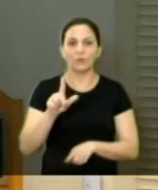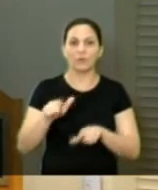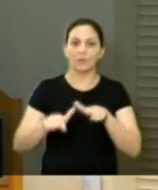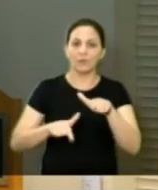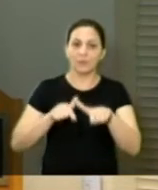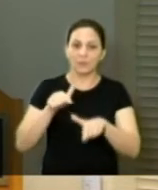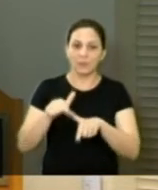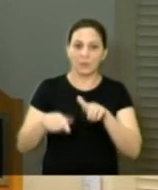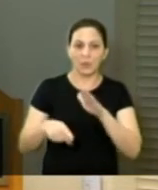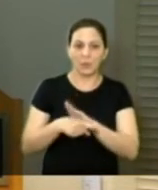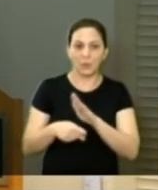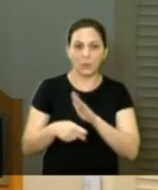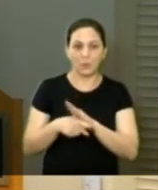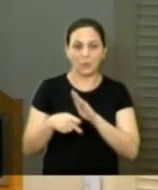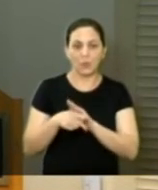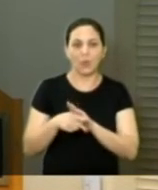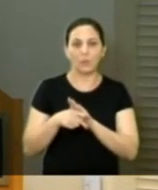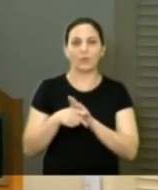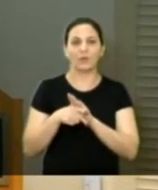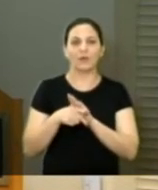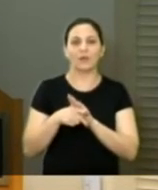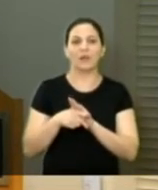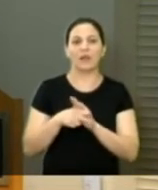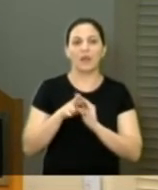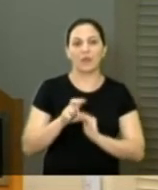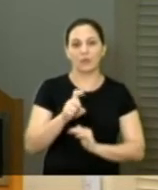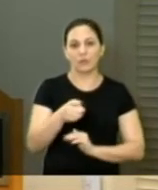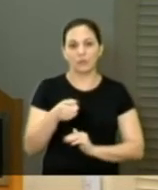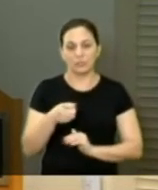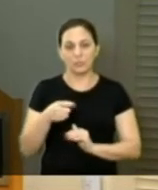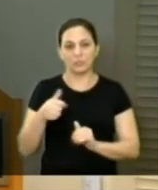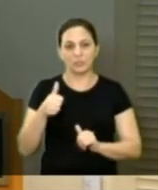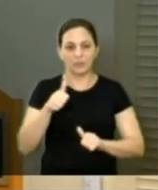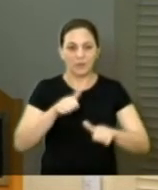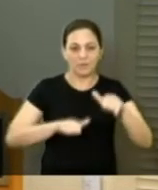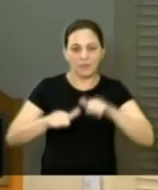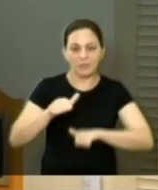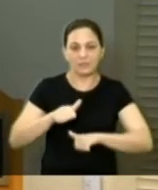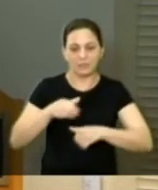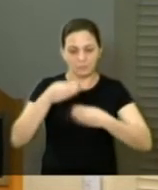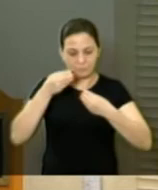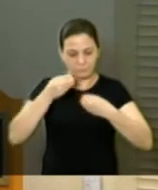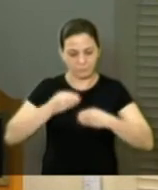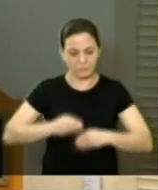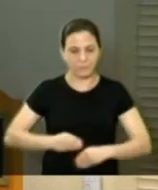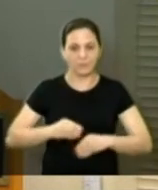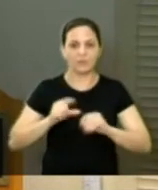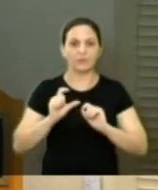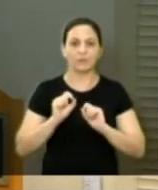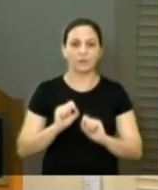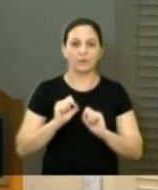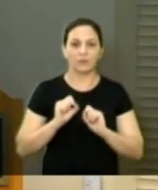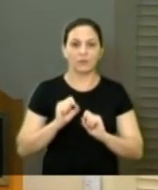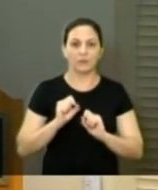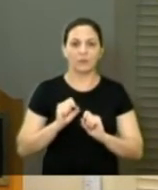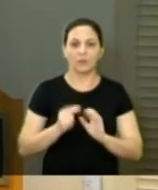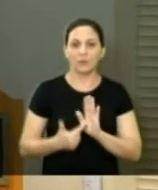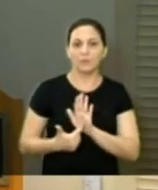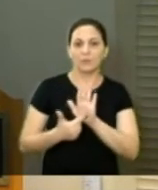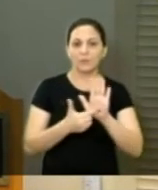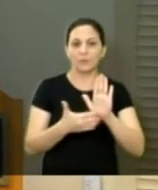setor de diagnóstico por imagem, referência na nossa região. Então, e também